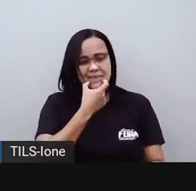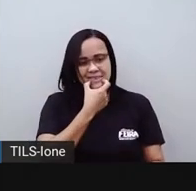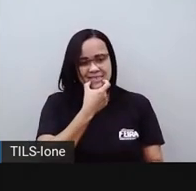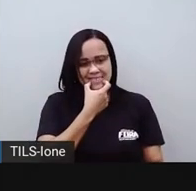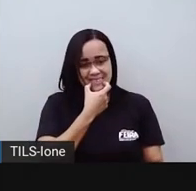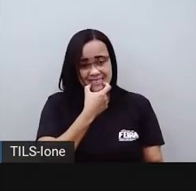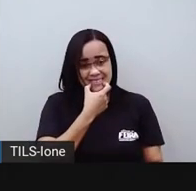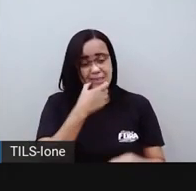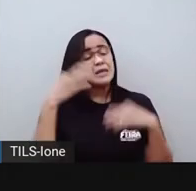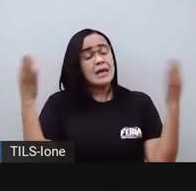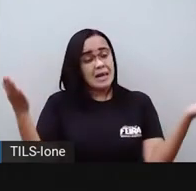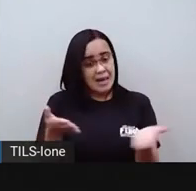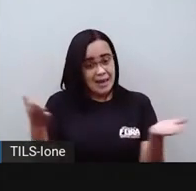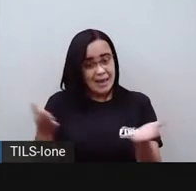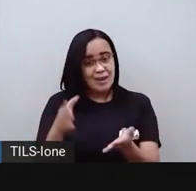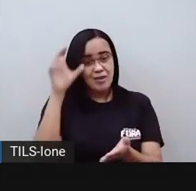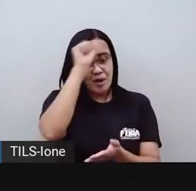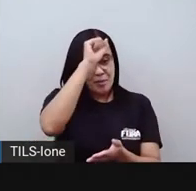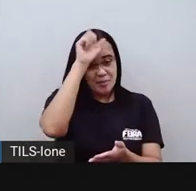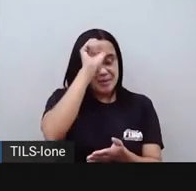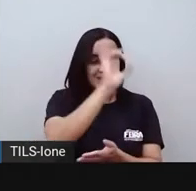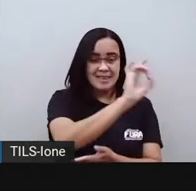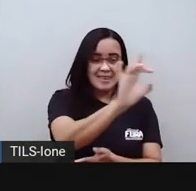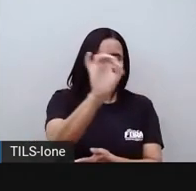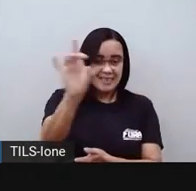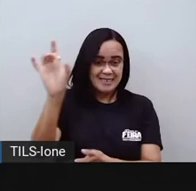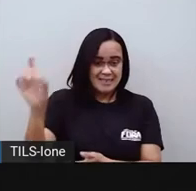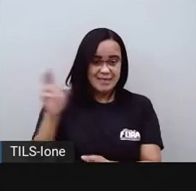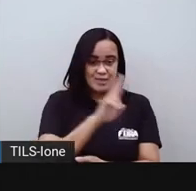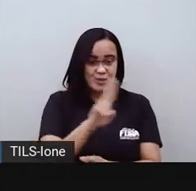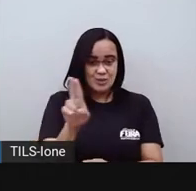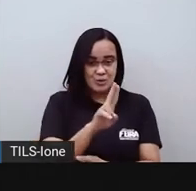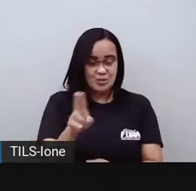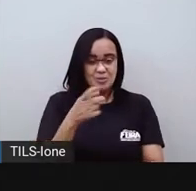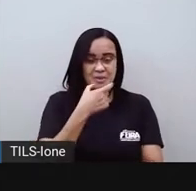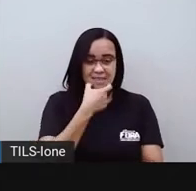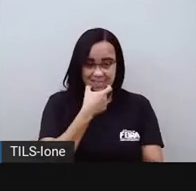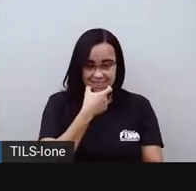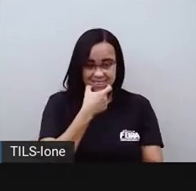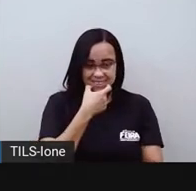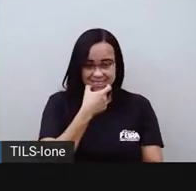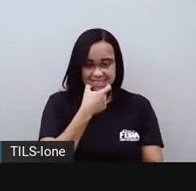aprender agora o nome de cada um deles em inglês. Então, primeiro,